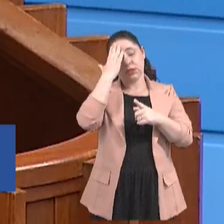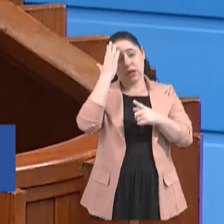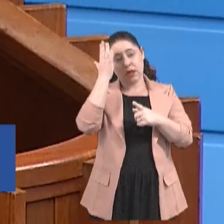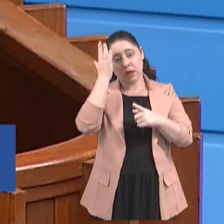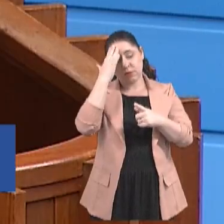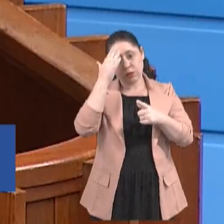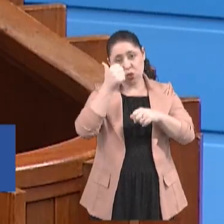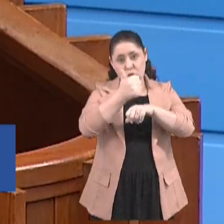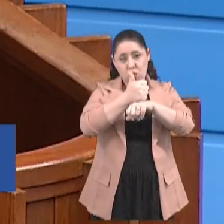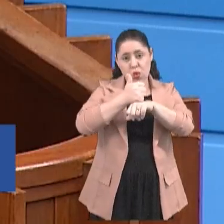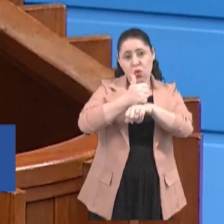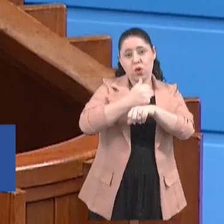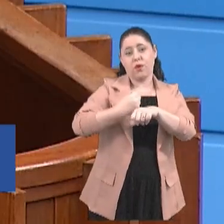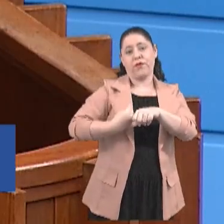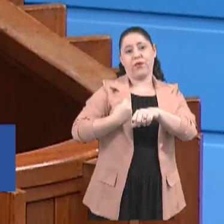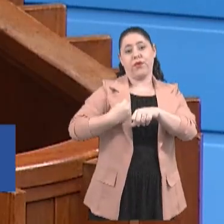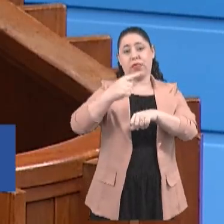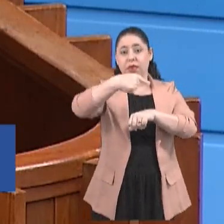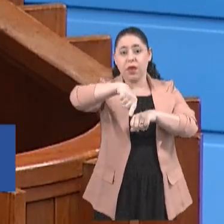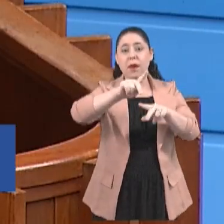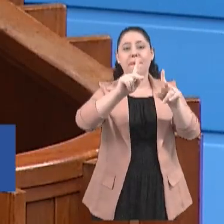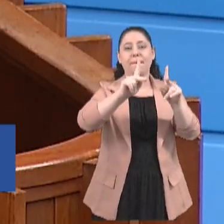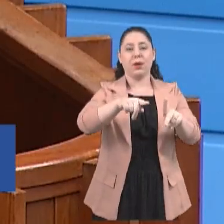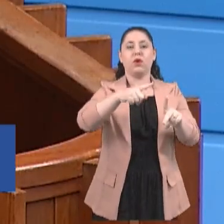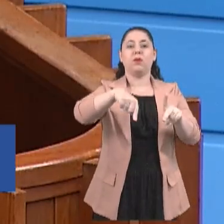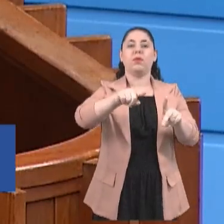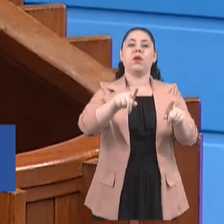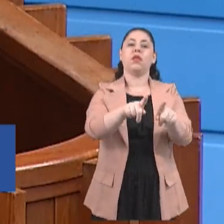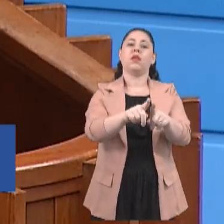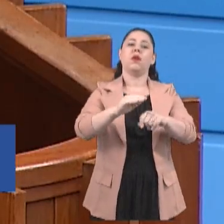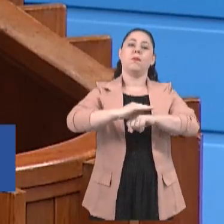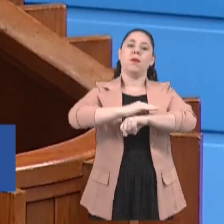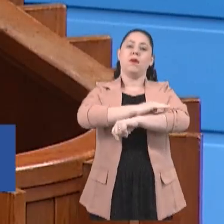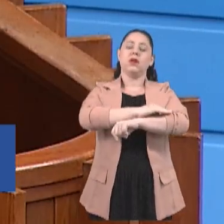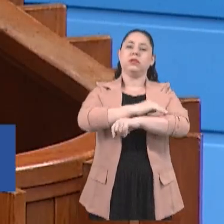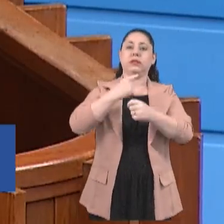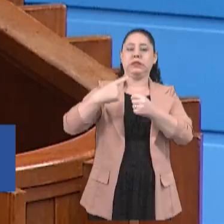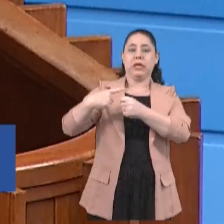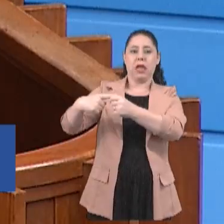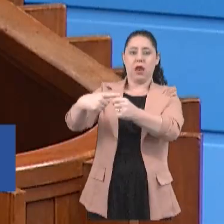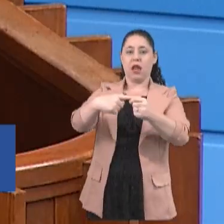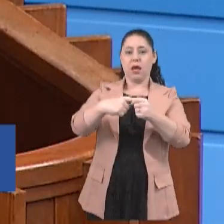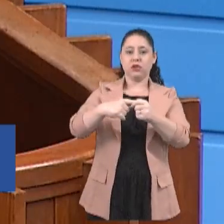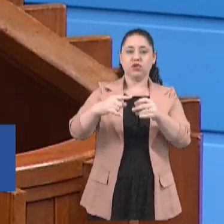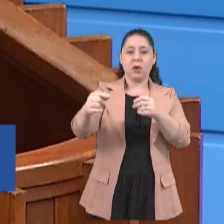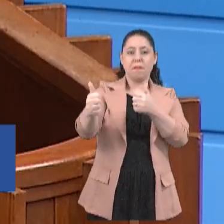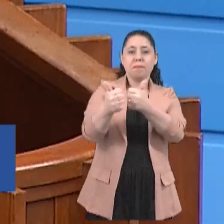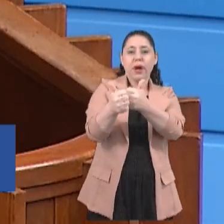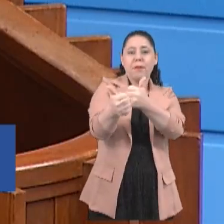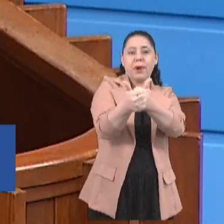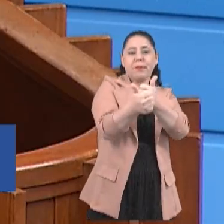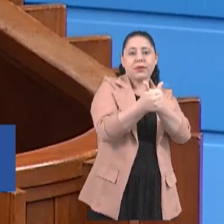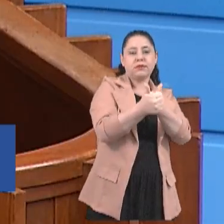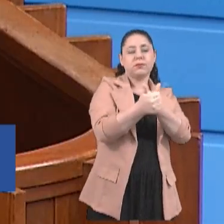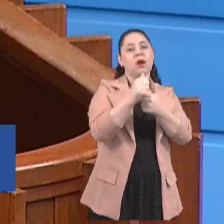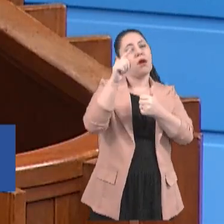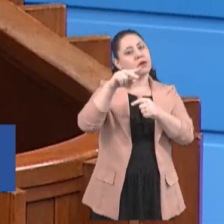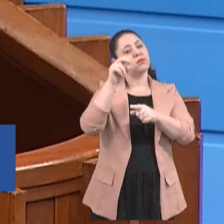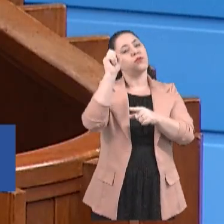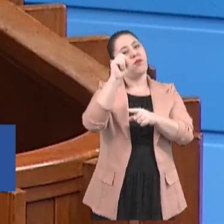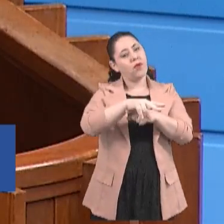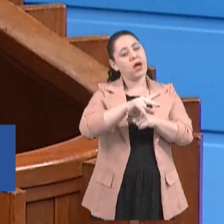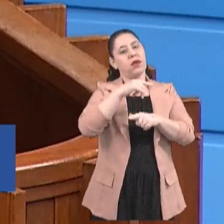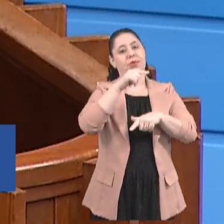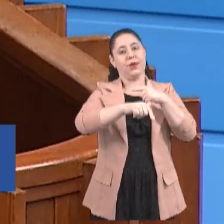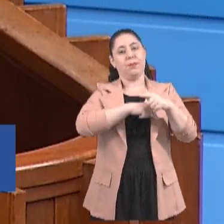mantenha a qualidade de vida da população de Bataguaçu e dos municípios vizinhos. É importante a geração de emprego, o